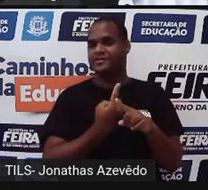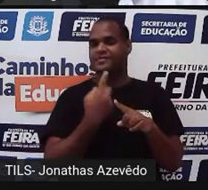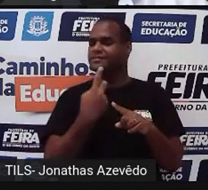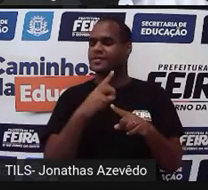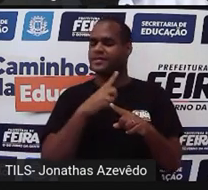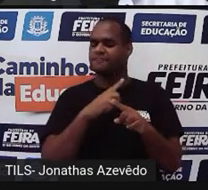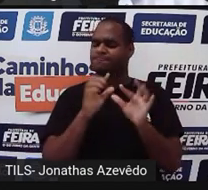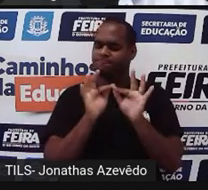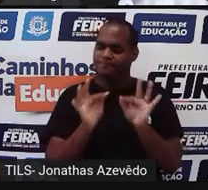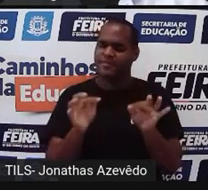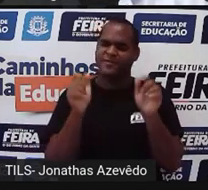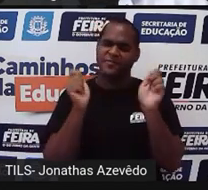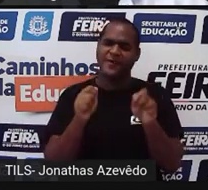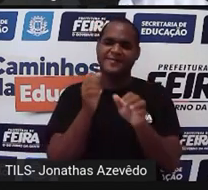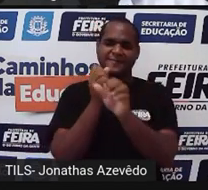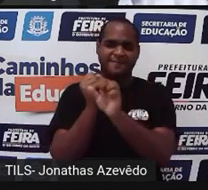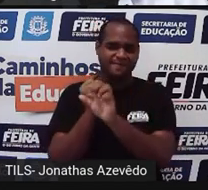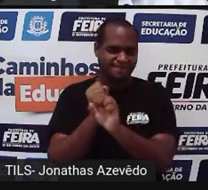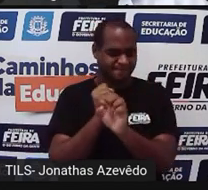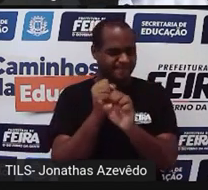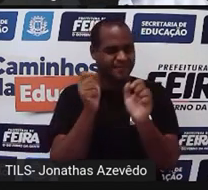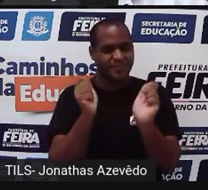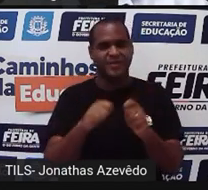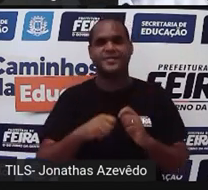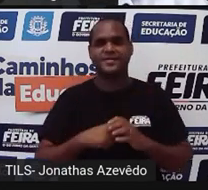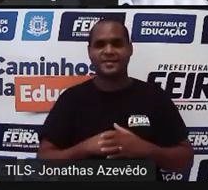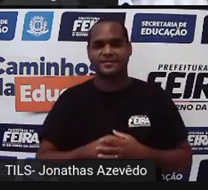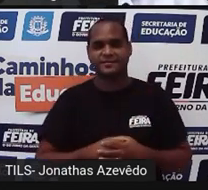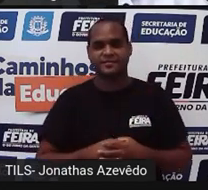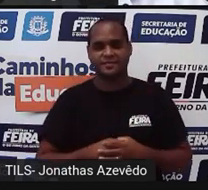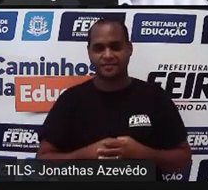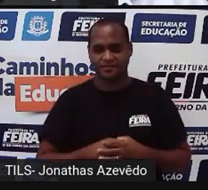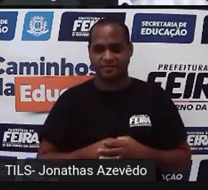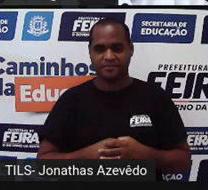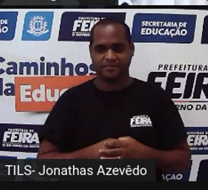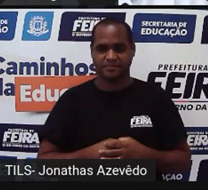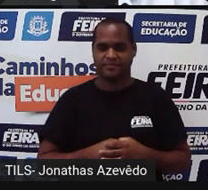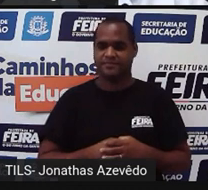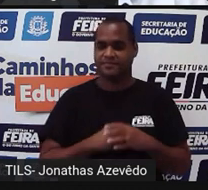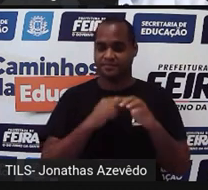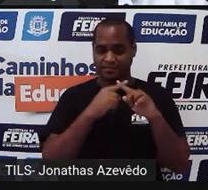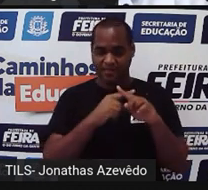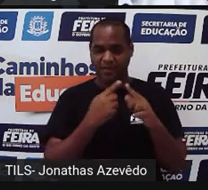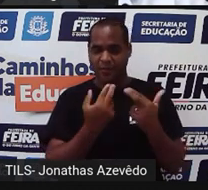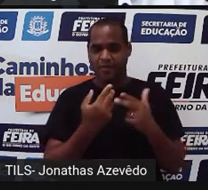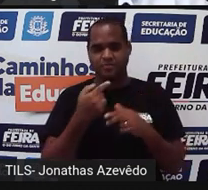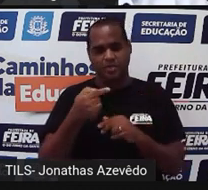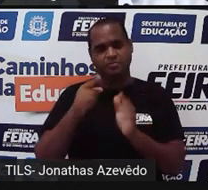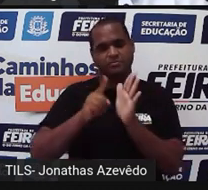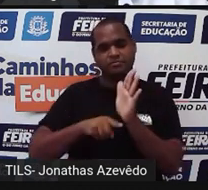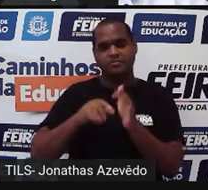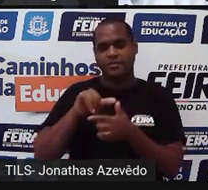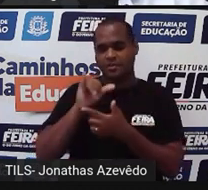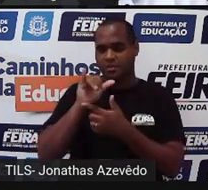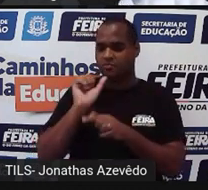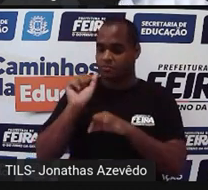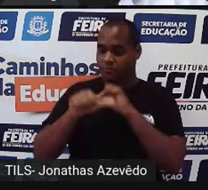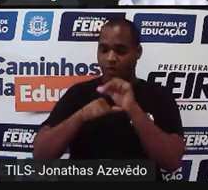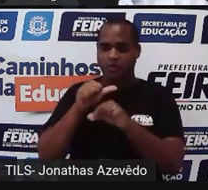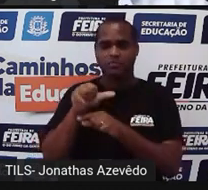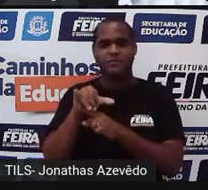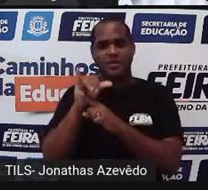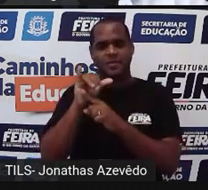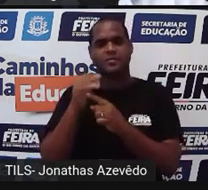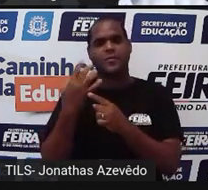mais simples fazer as continhas. Ali, ó, eu vou em x igual a 7 menos y e troco y por